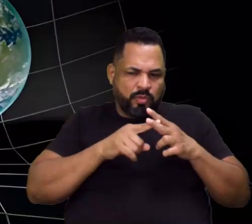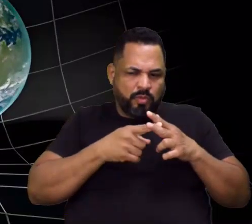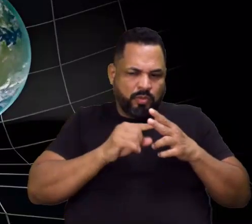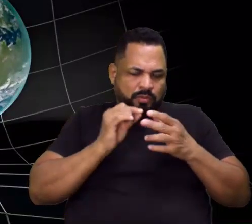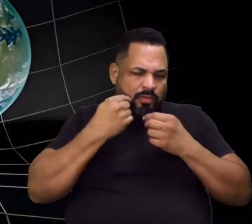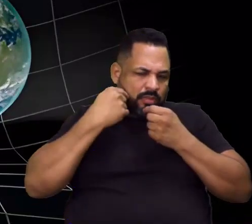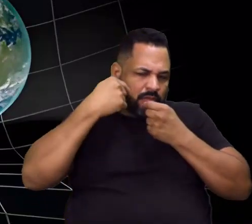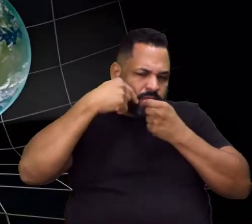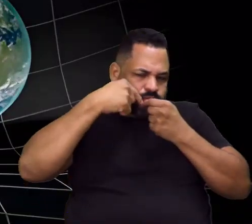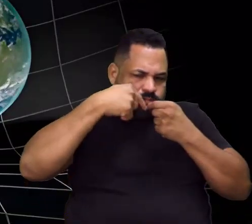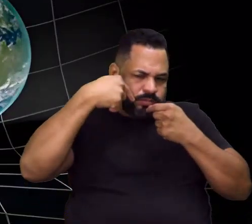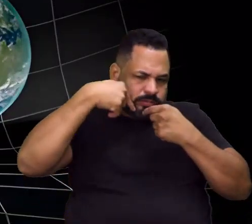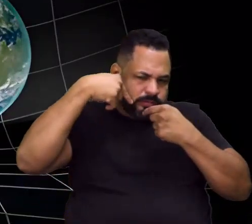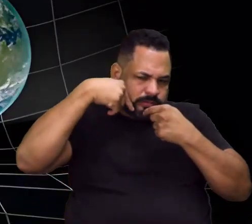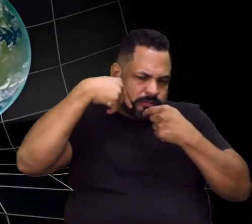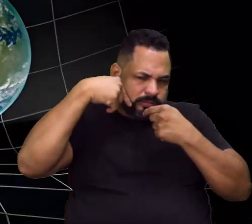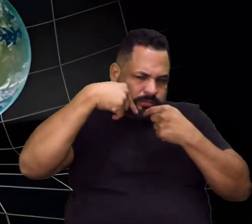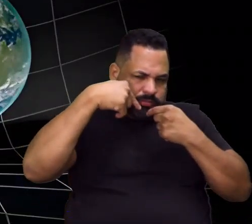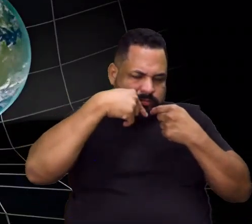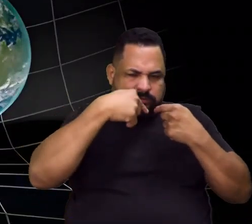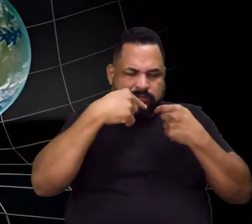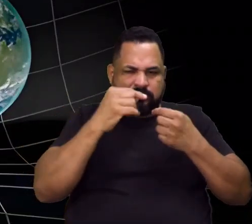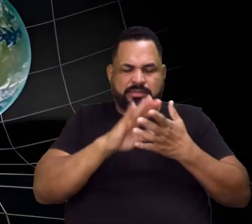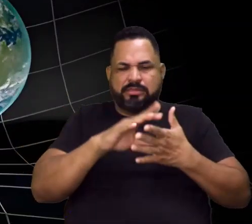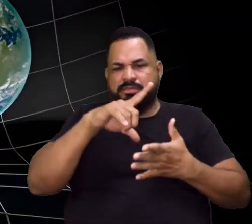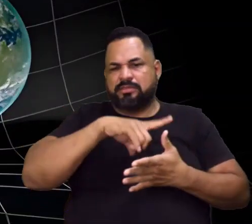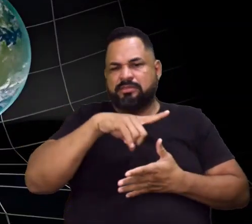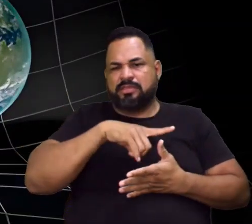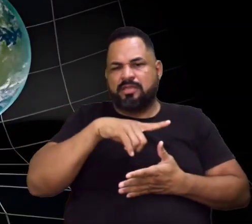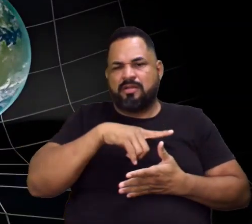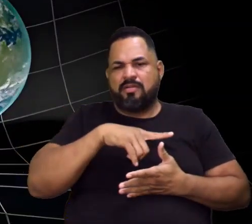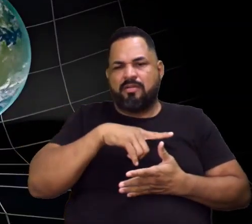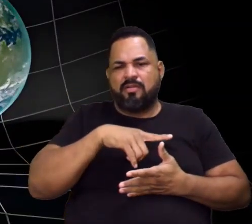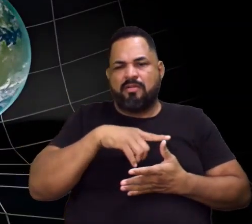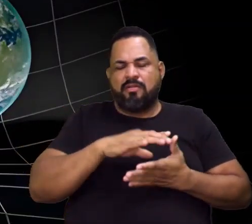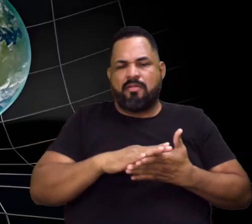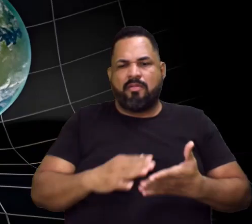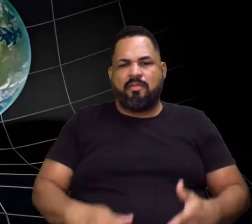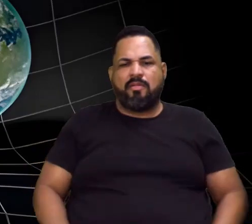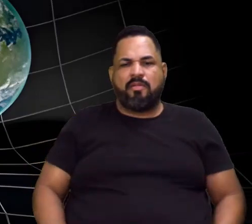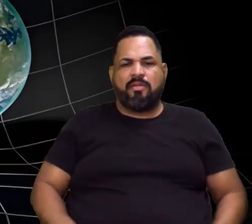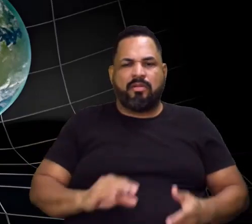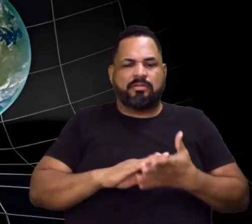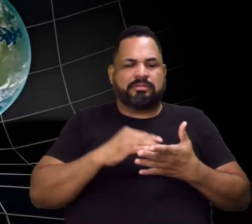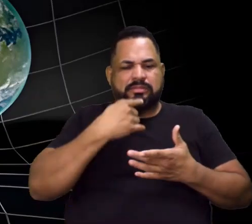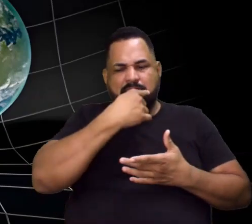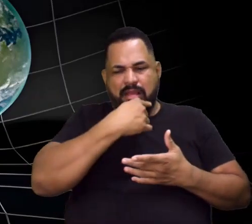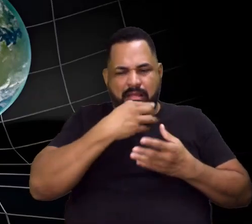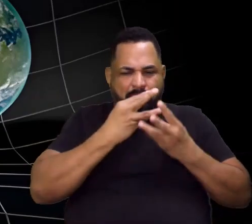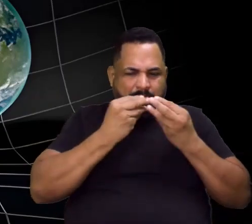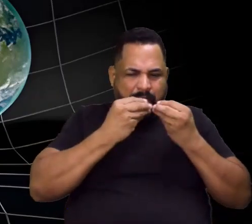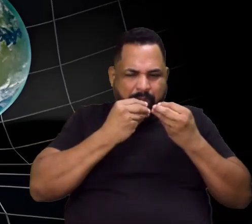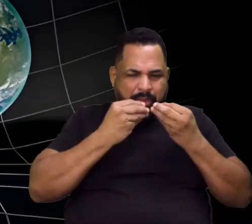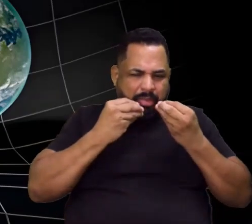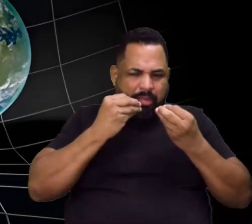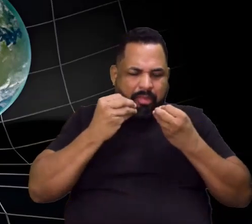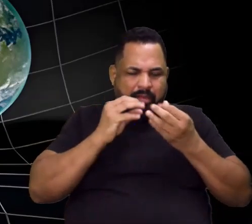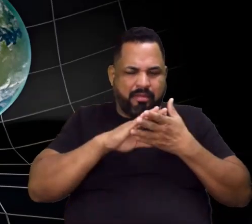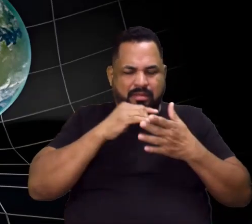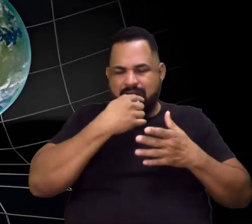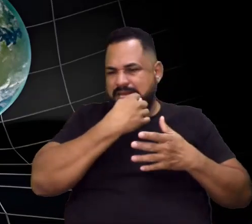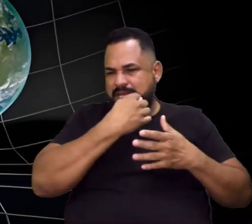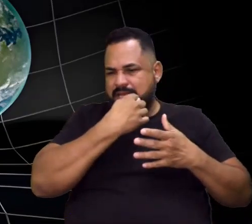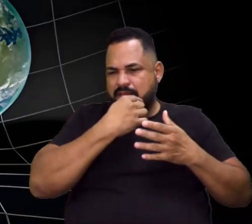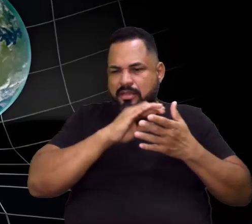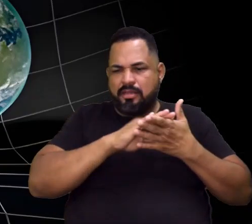a restauração passa a ser uma parte do dente não houve lá né O estrago no dente tudo colocou